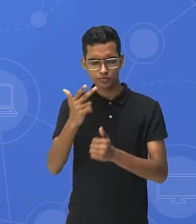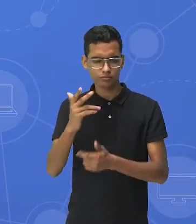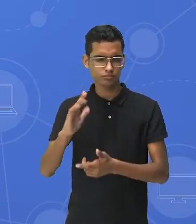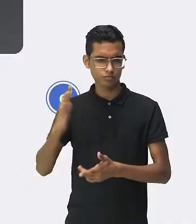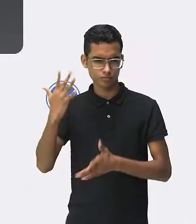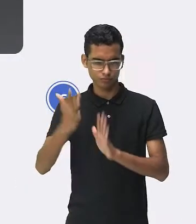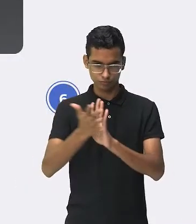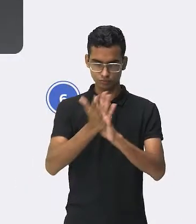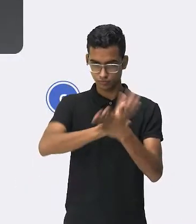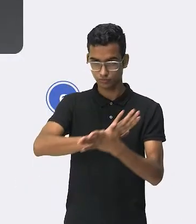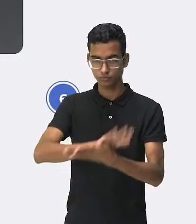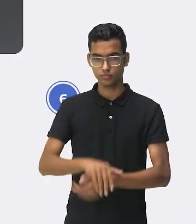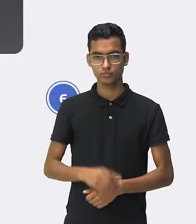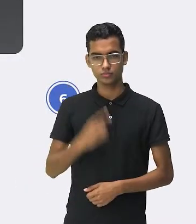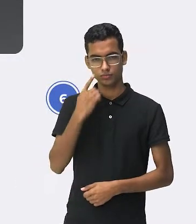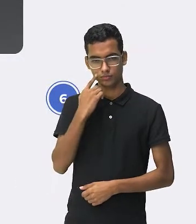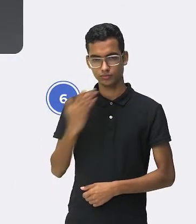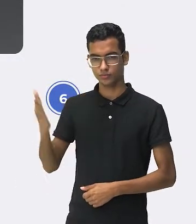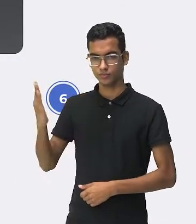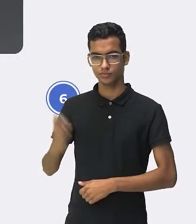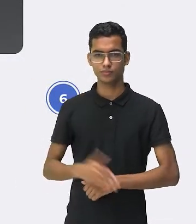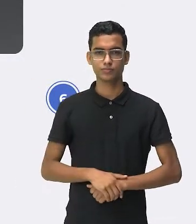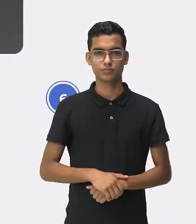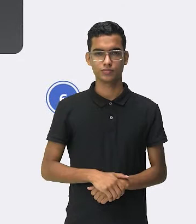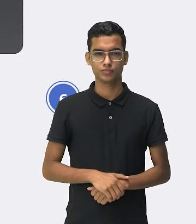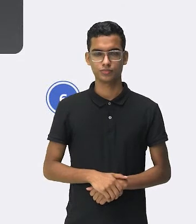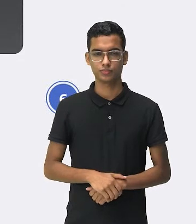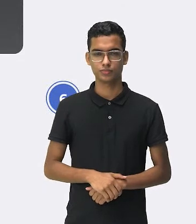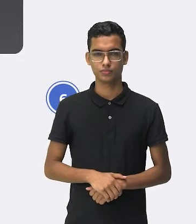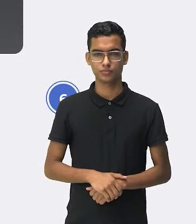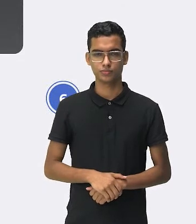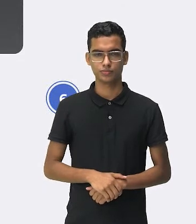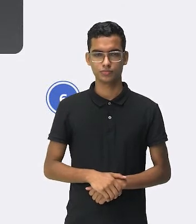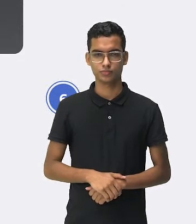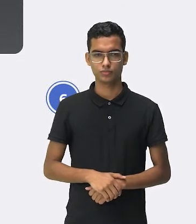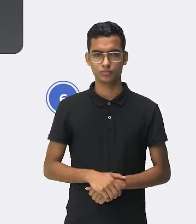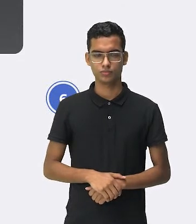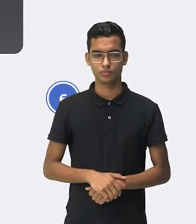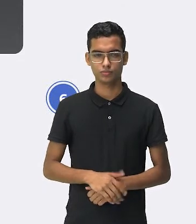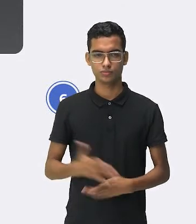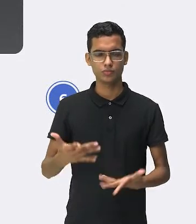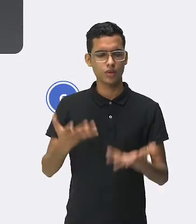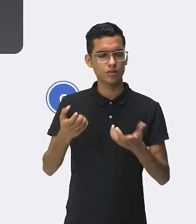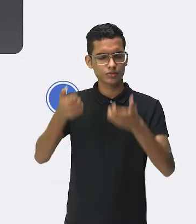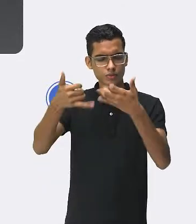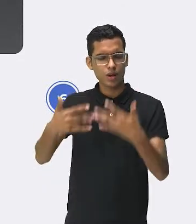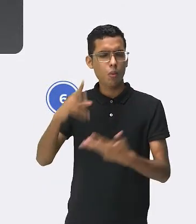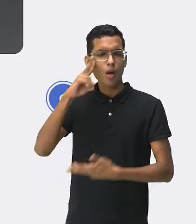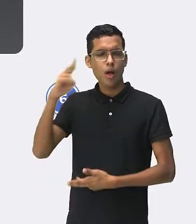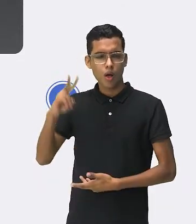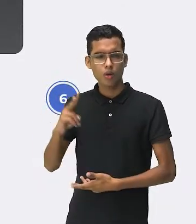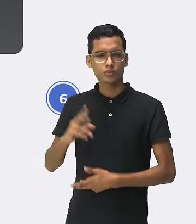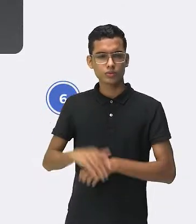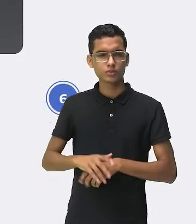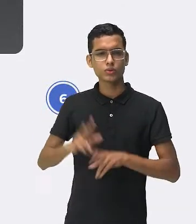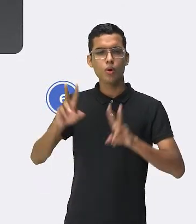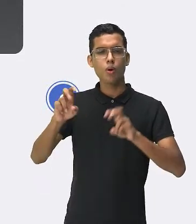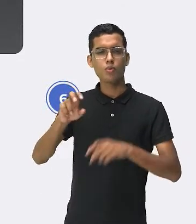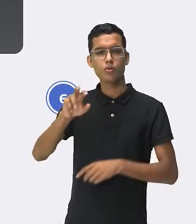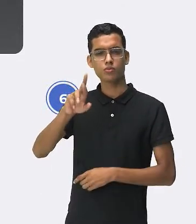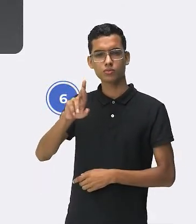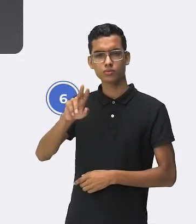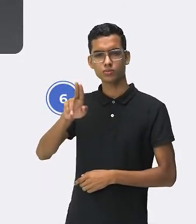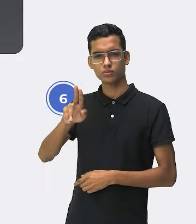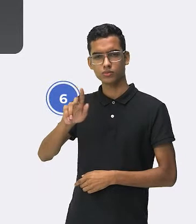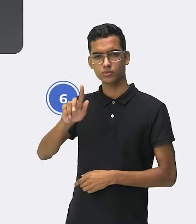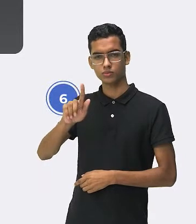nossa aula? Vamos lá. E aí, nesse momento, eu tenho uma história para contar para vocês sobre o rugby. Vocês